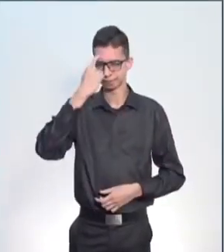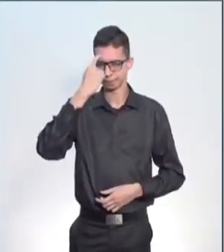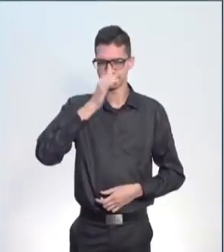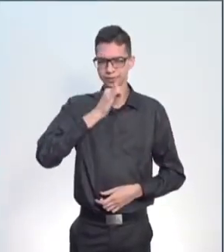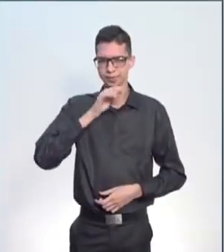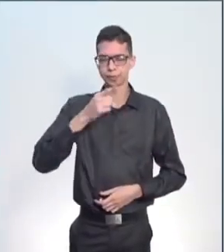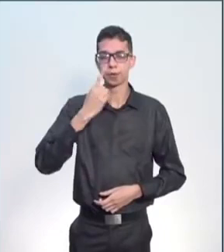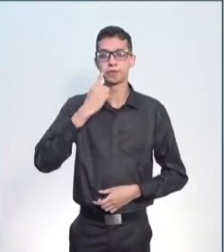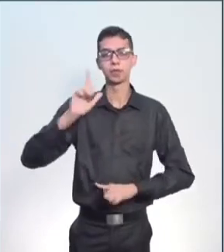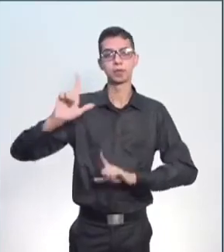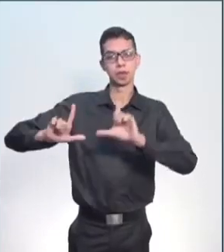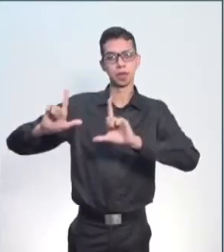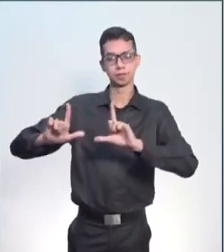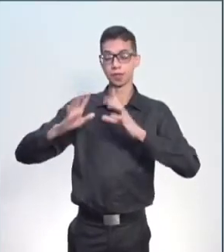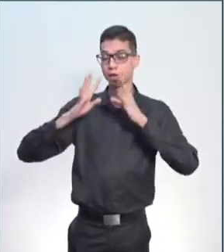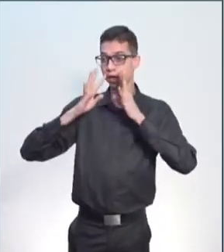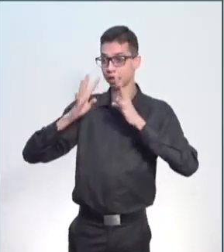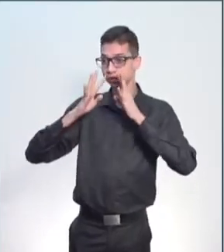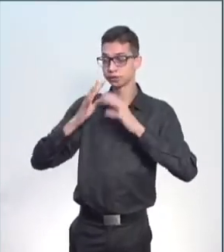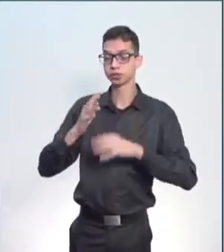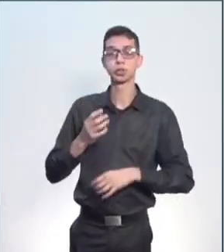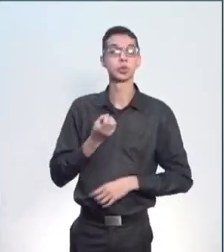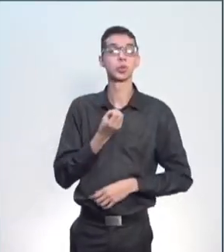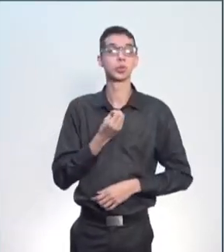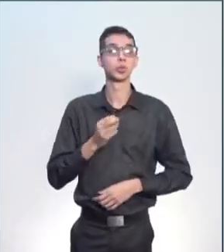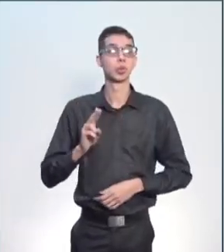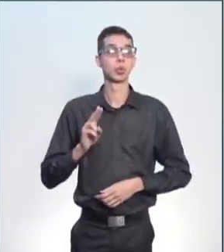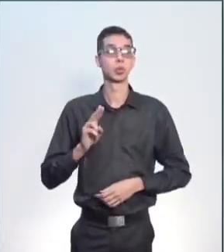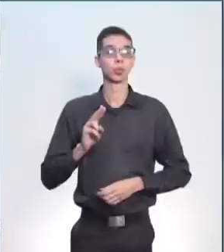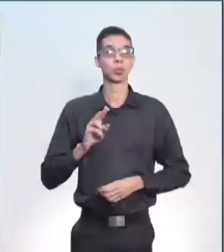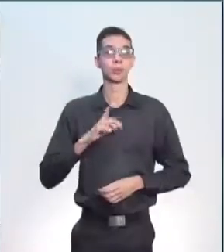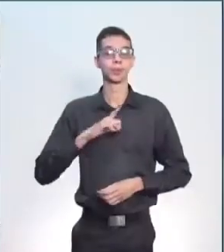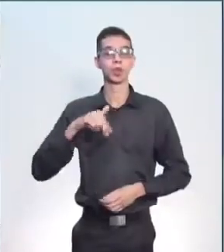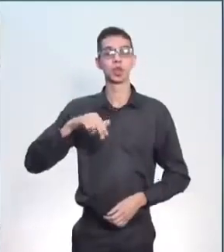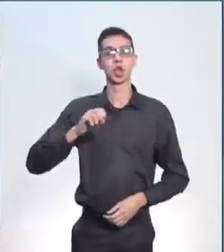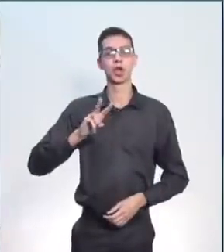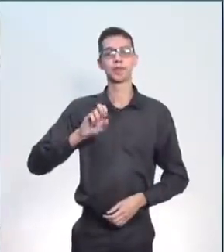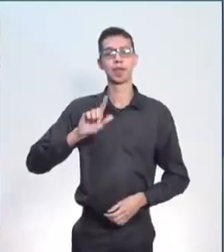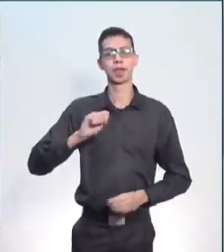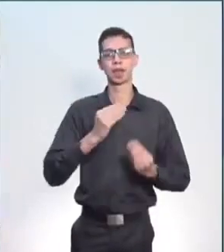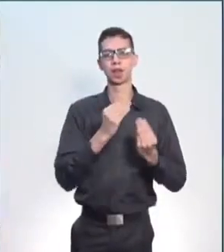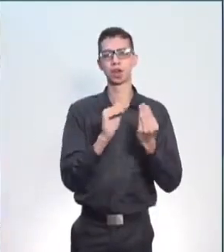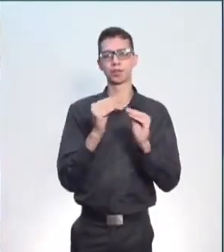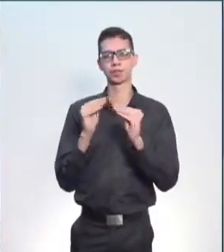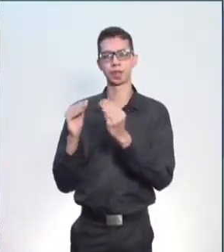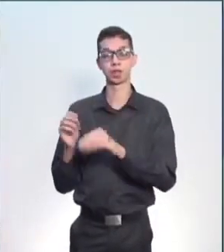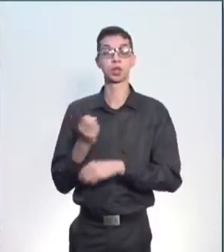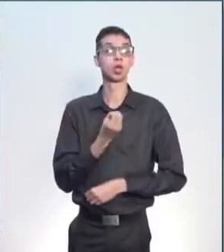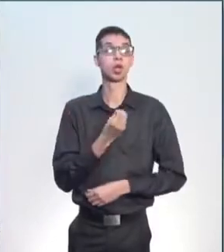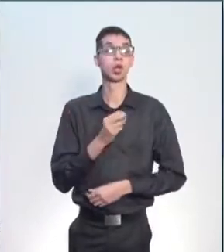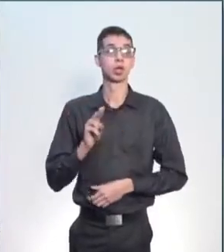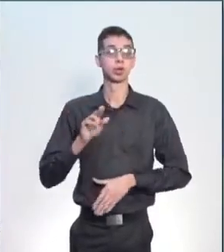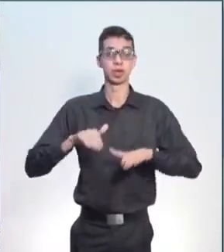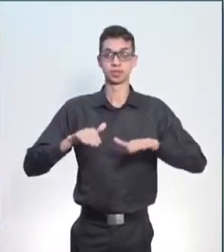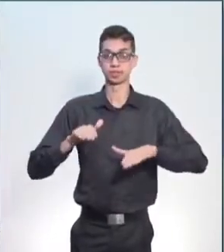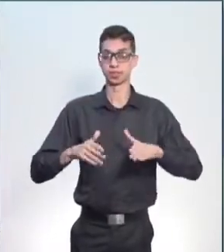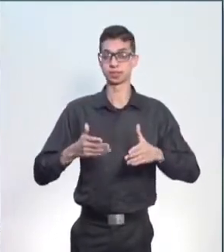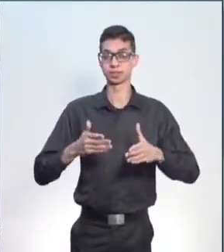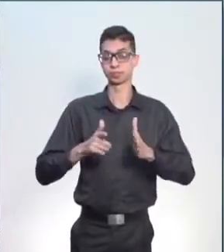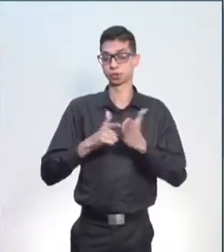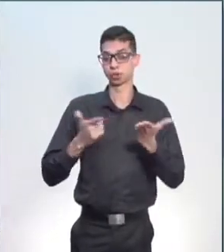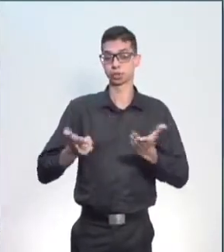de televisão, ou assistem sei lá, uma novela, ou noticiário, em que momentos